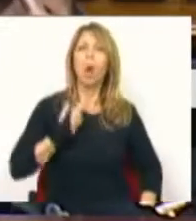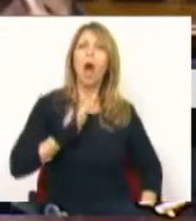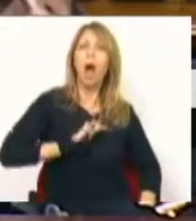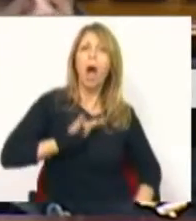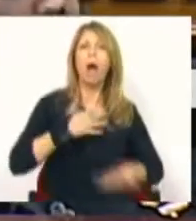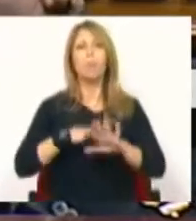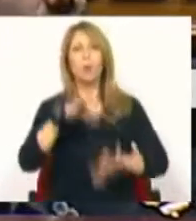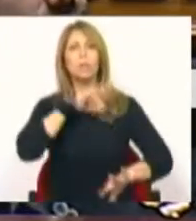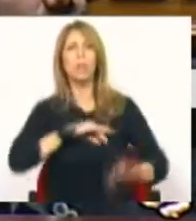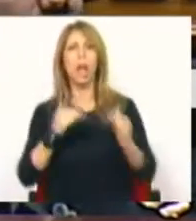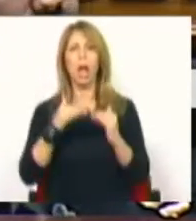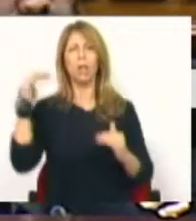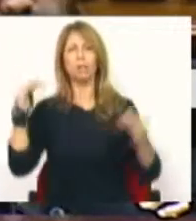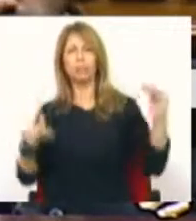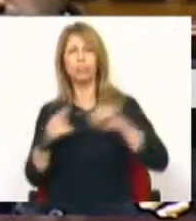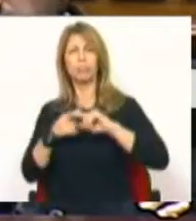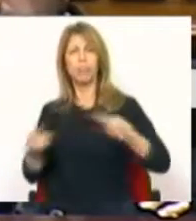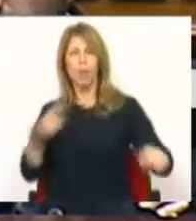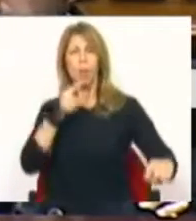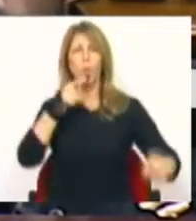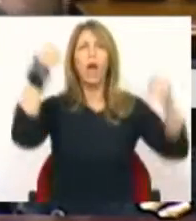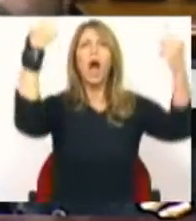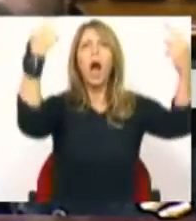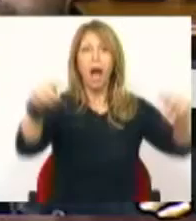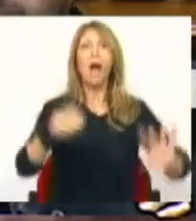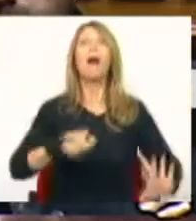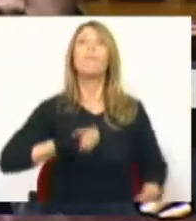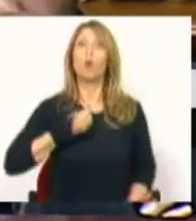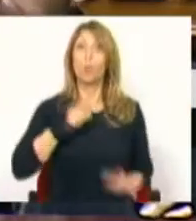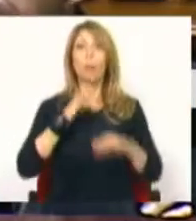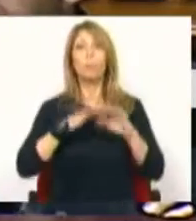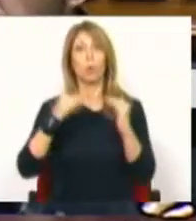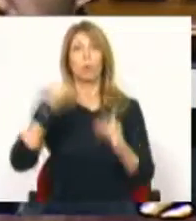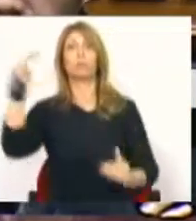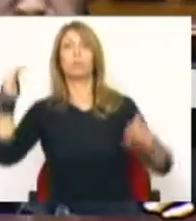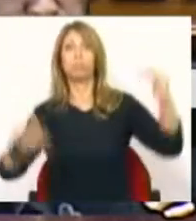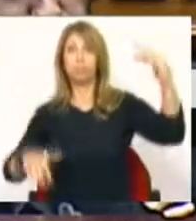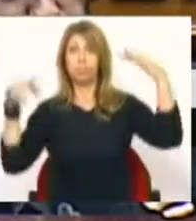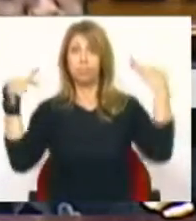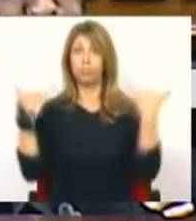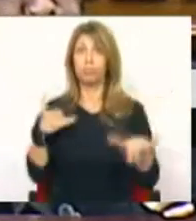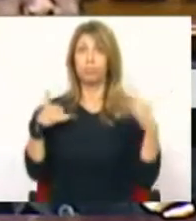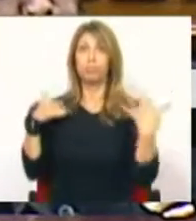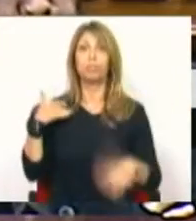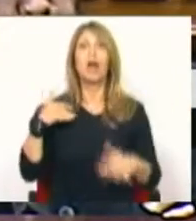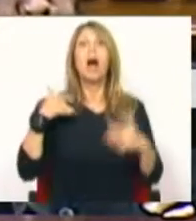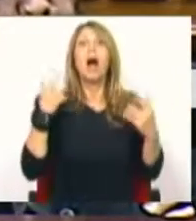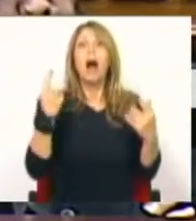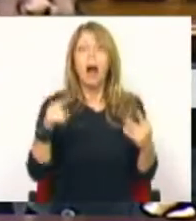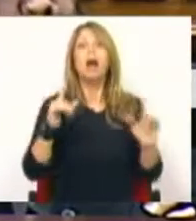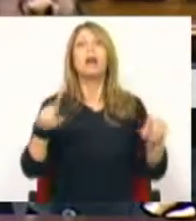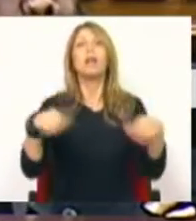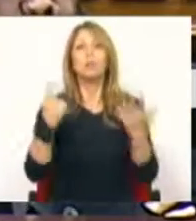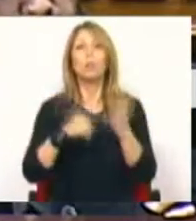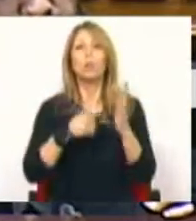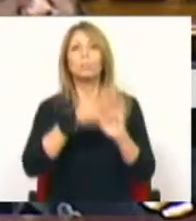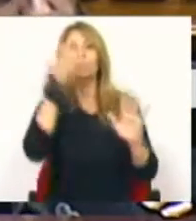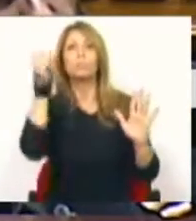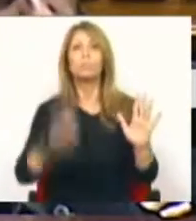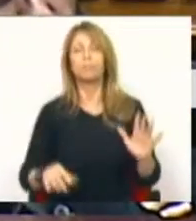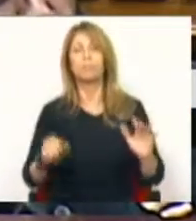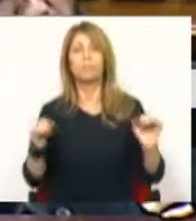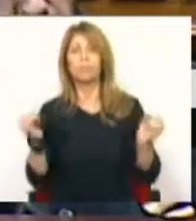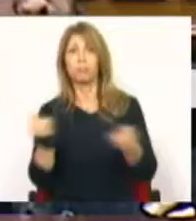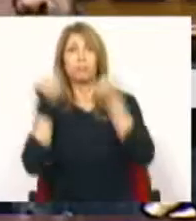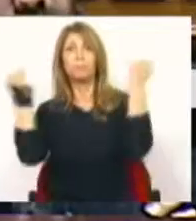salariais estamos preocupados para concorrer brown e depois são bairros e rejeitarmos todas as